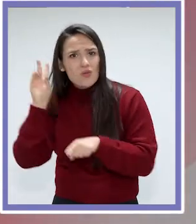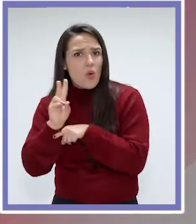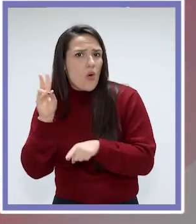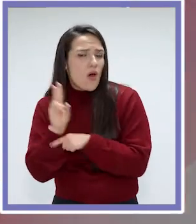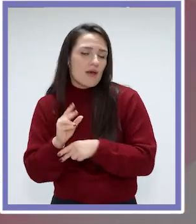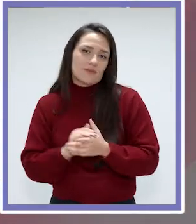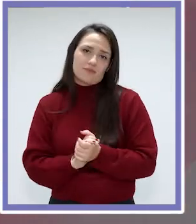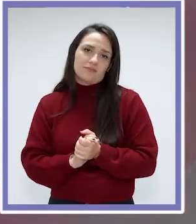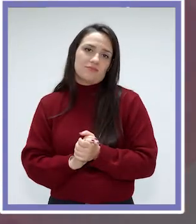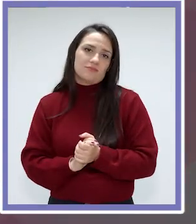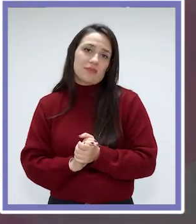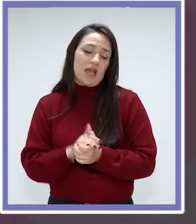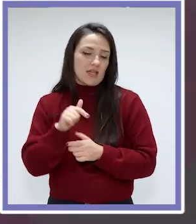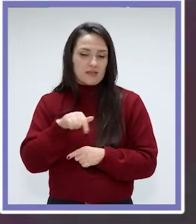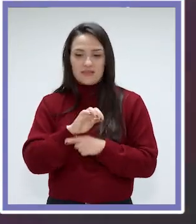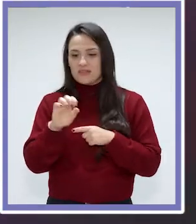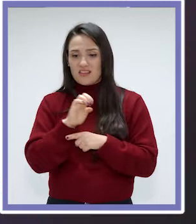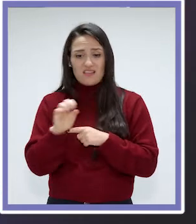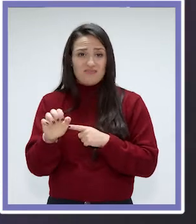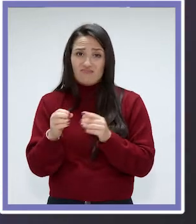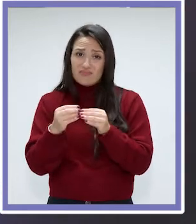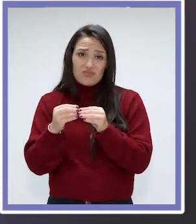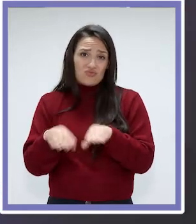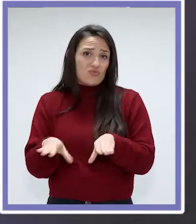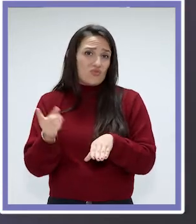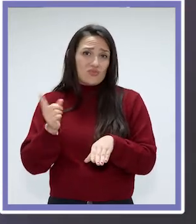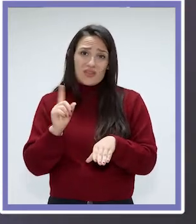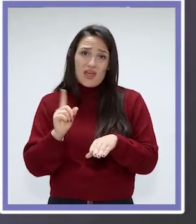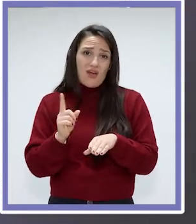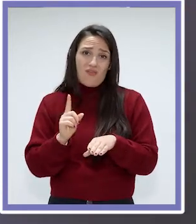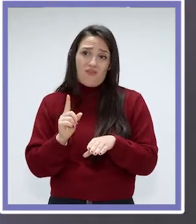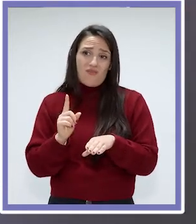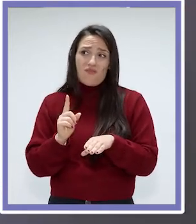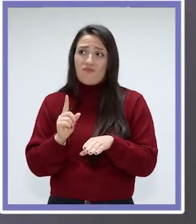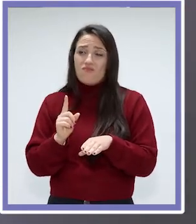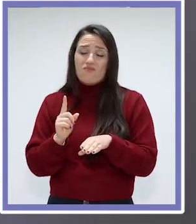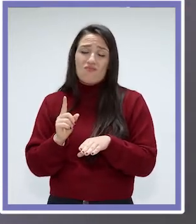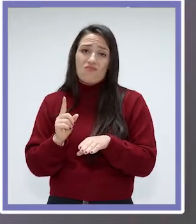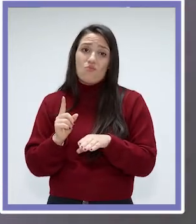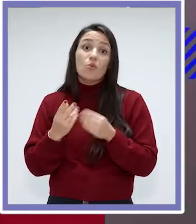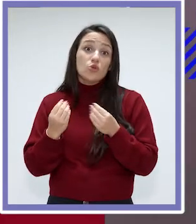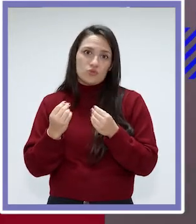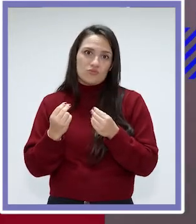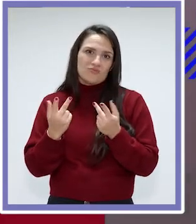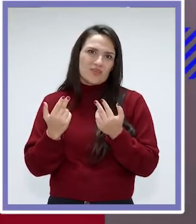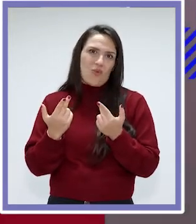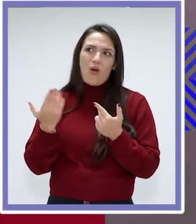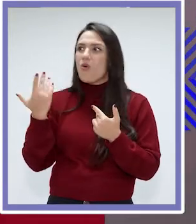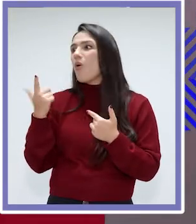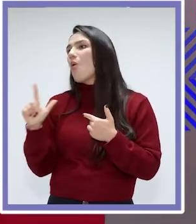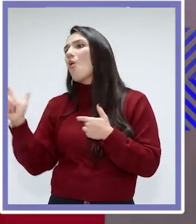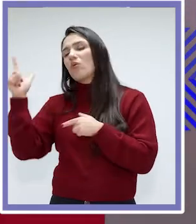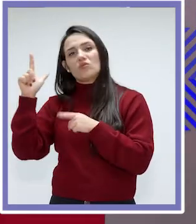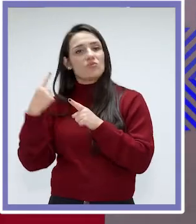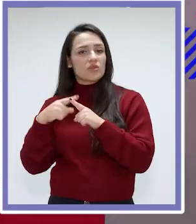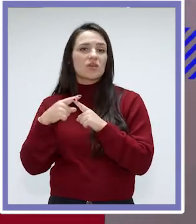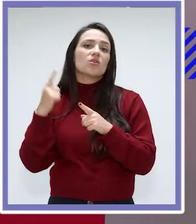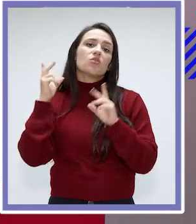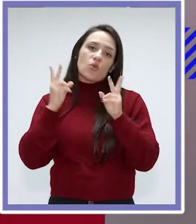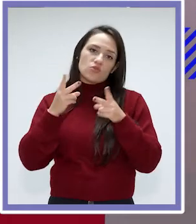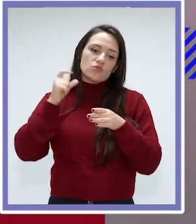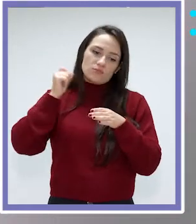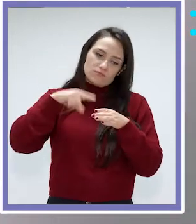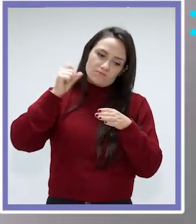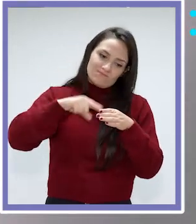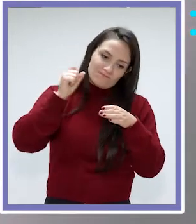né, nessa pandemia, por exemplo, é um estado que quase não sofreu tanto comparando com outros estados. Então, imagine agora uma